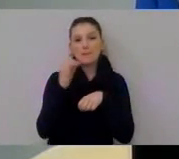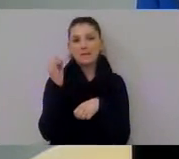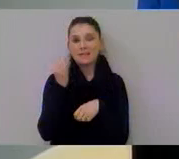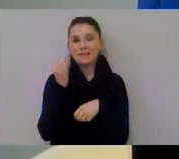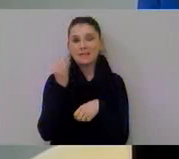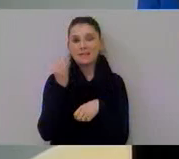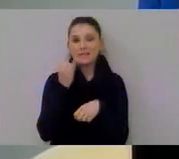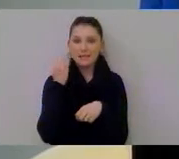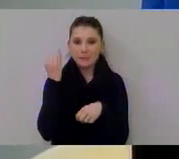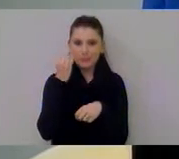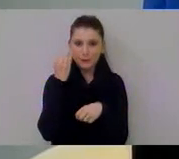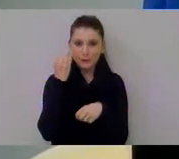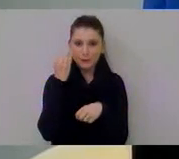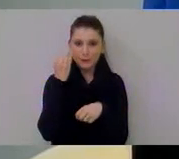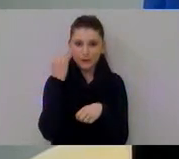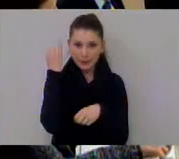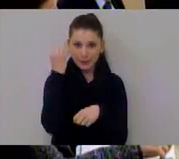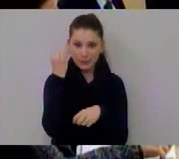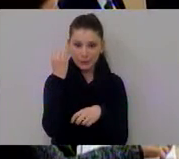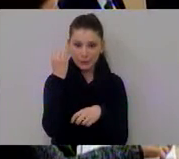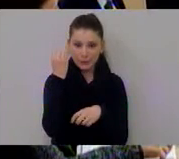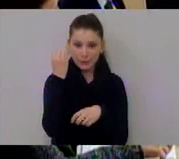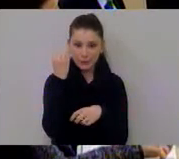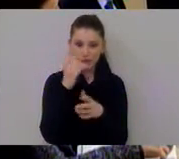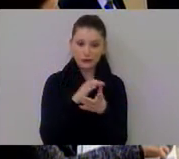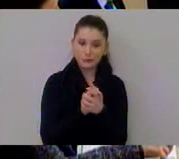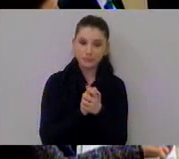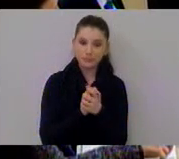porque nós estamos aqui discutindo,